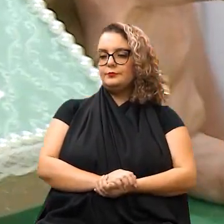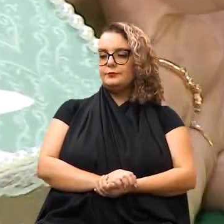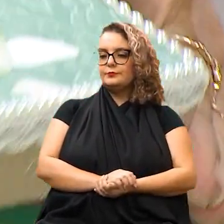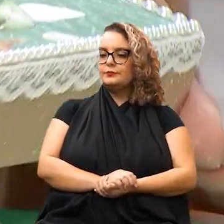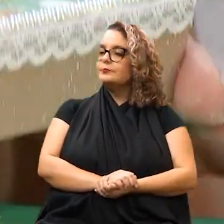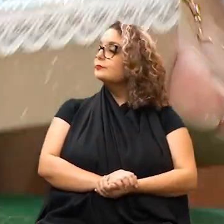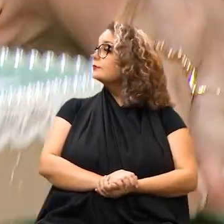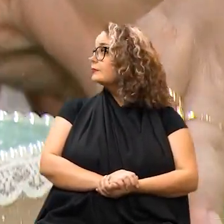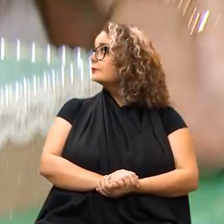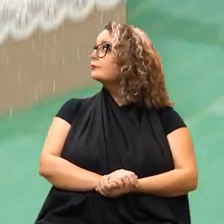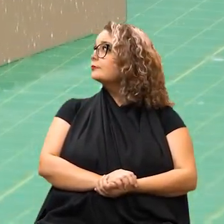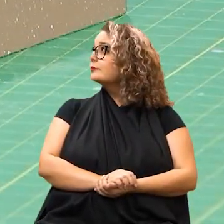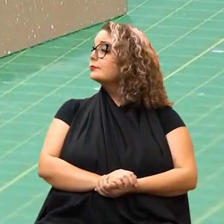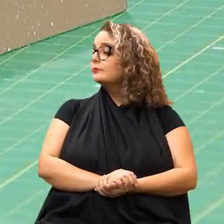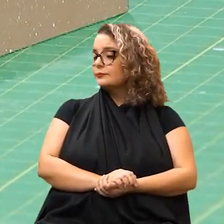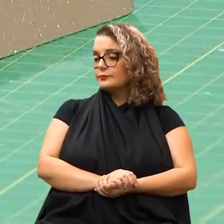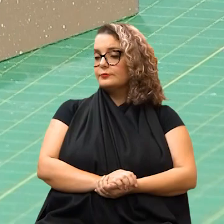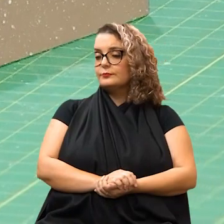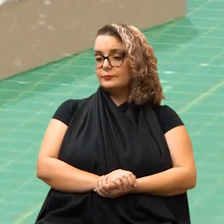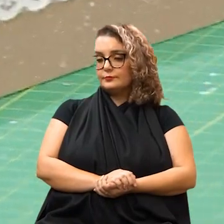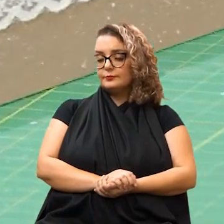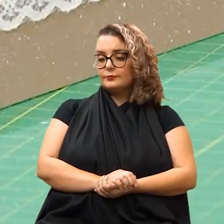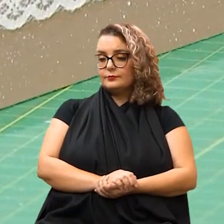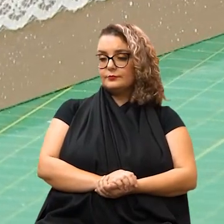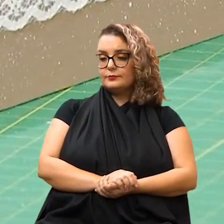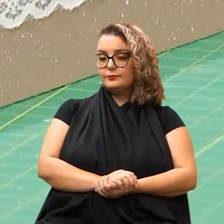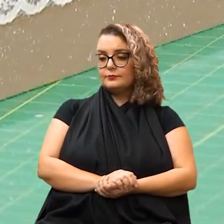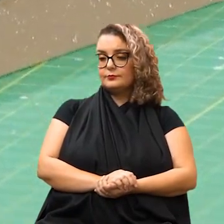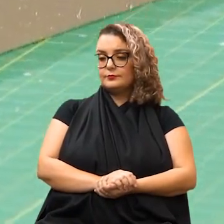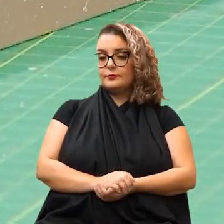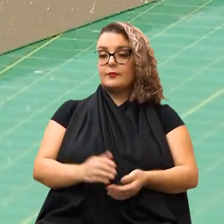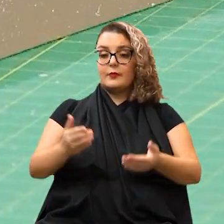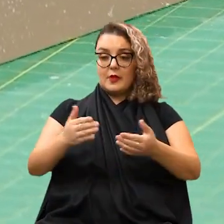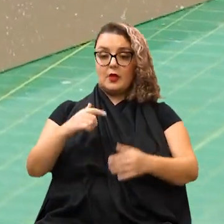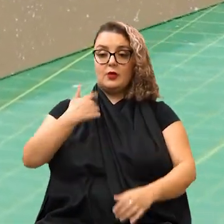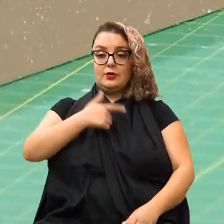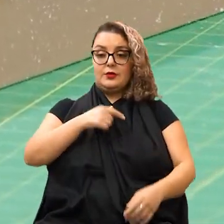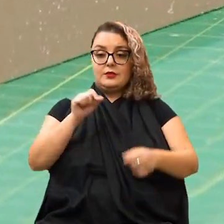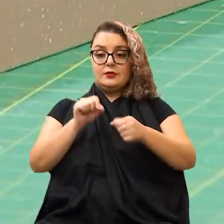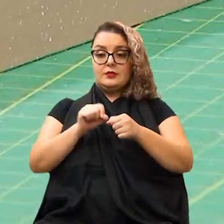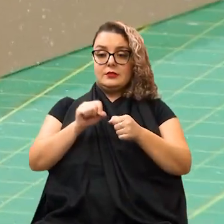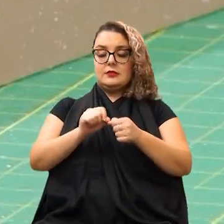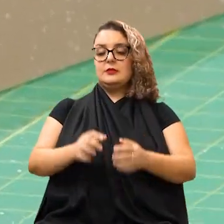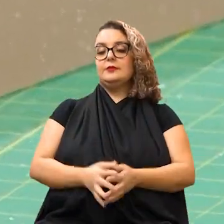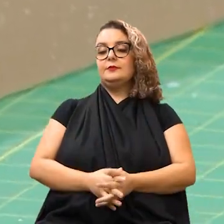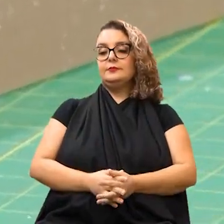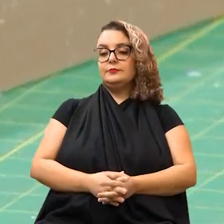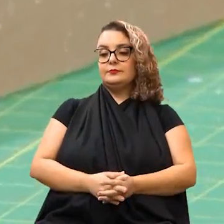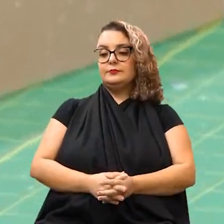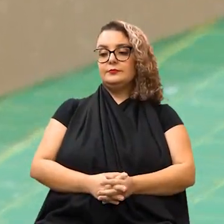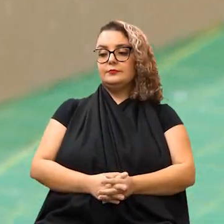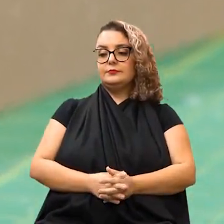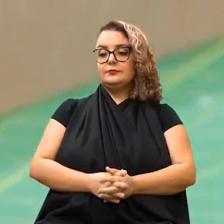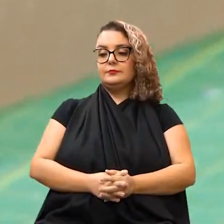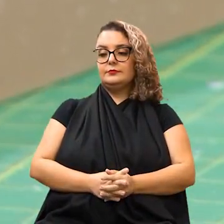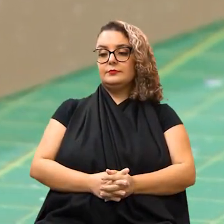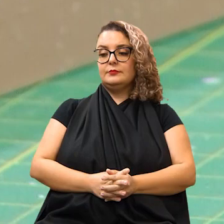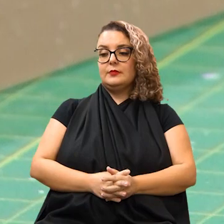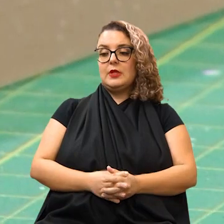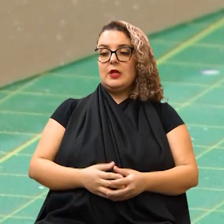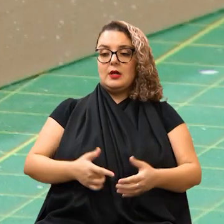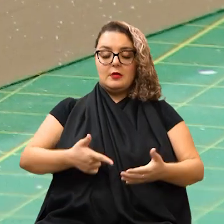Tá? Toda finalizada em cima. Agora a gente vai fazer, eu vou pôr a minha cola quente